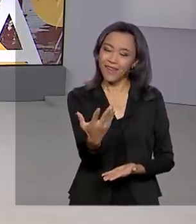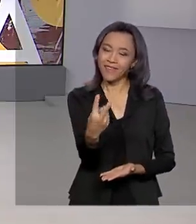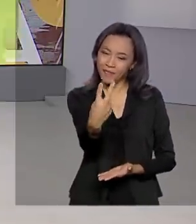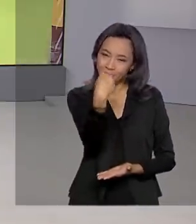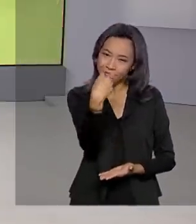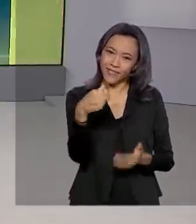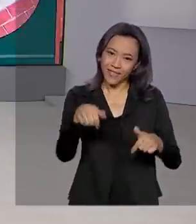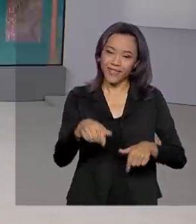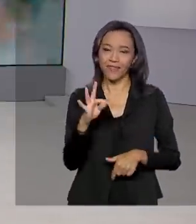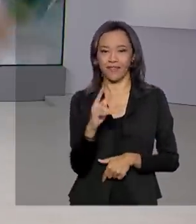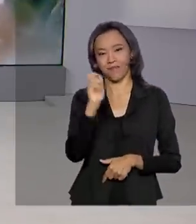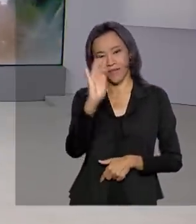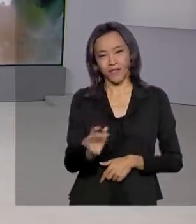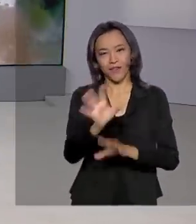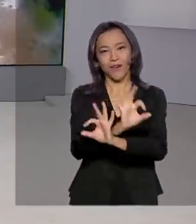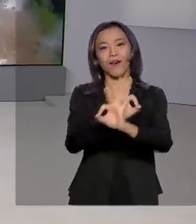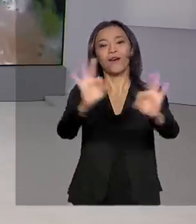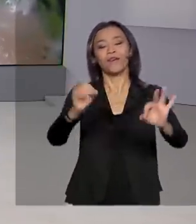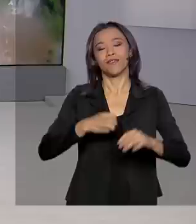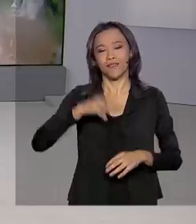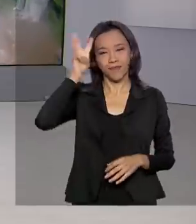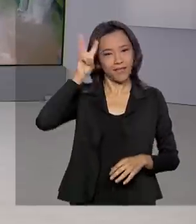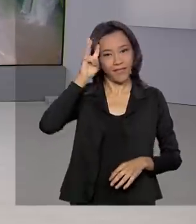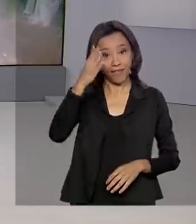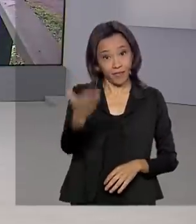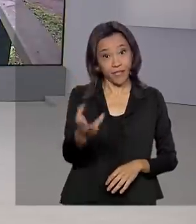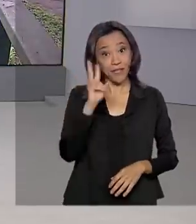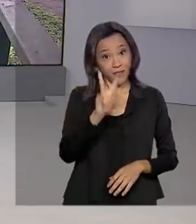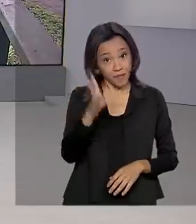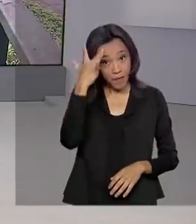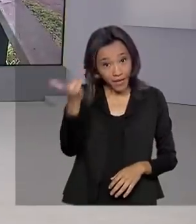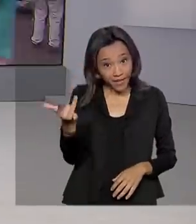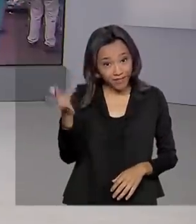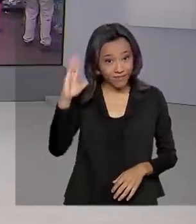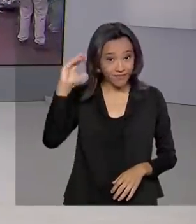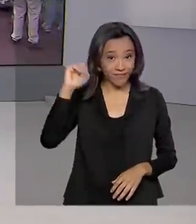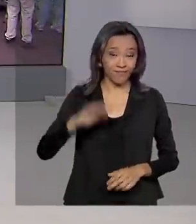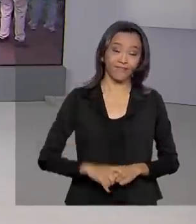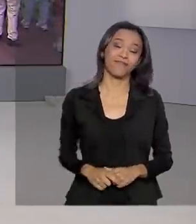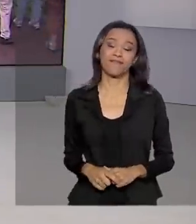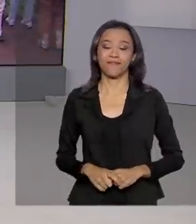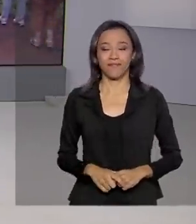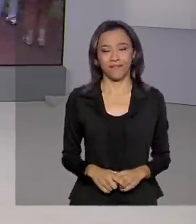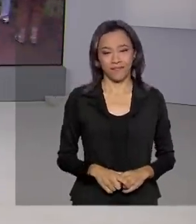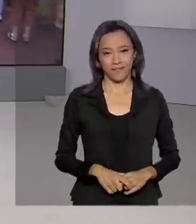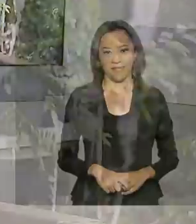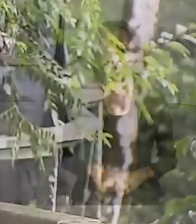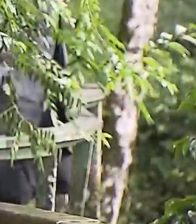audiência aqui na TV Brasil. Ótima terça-feira para você. Nos vemos amanhã. Até lá. Tchau, tchau.